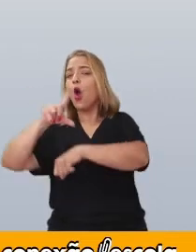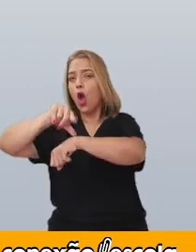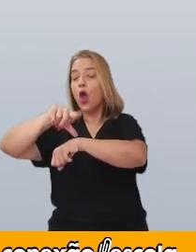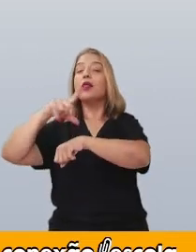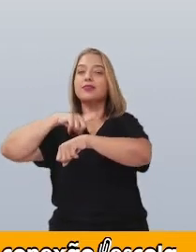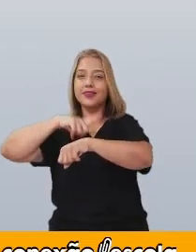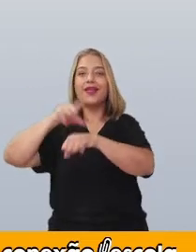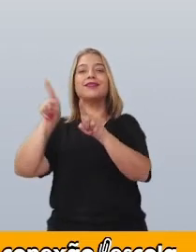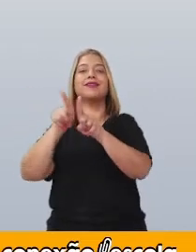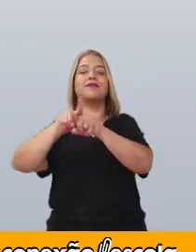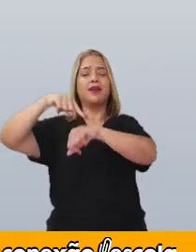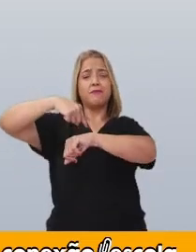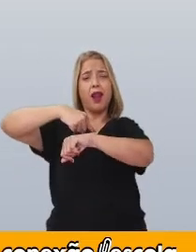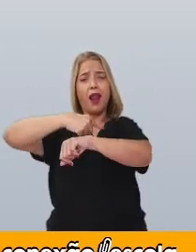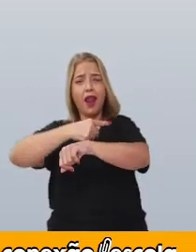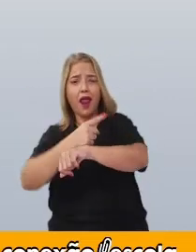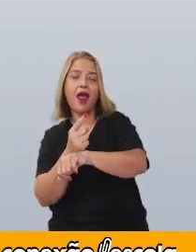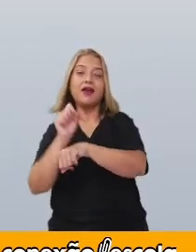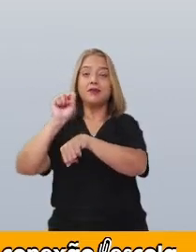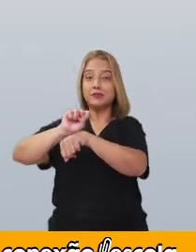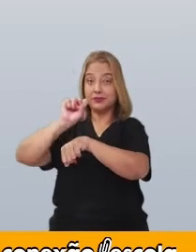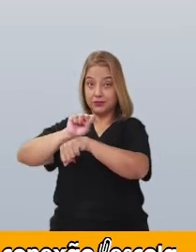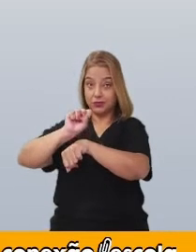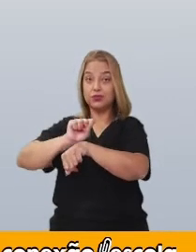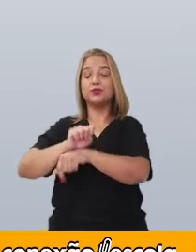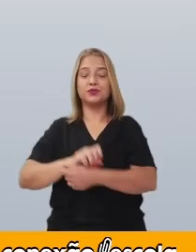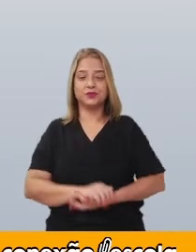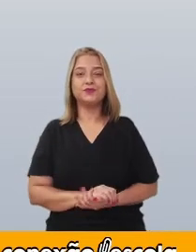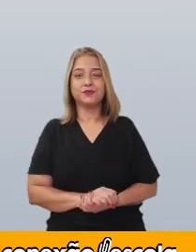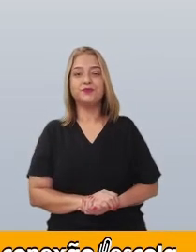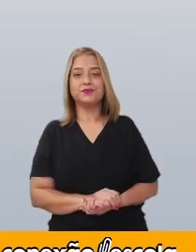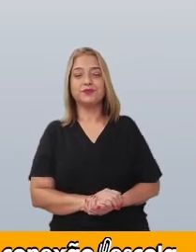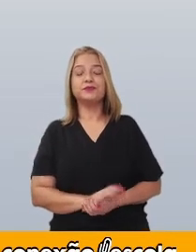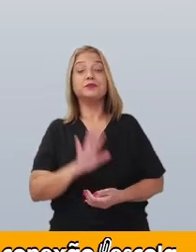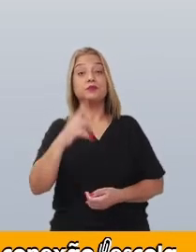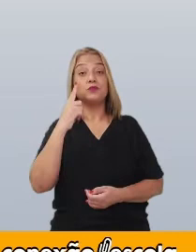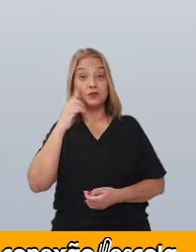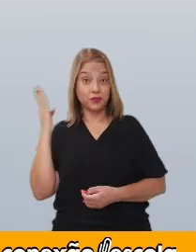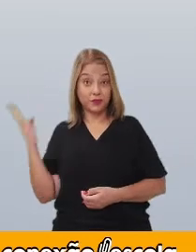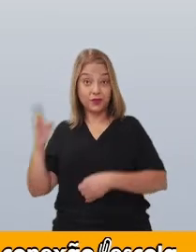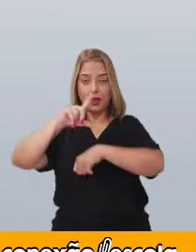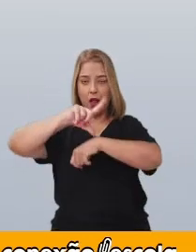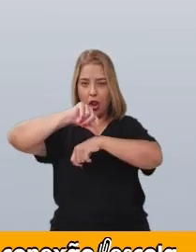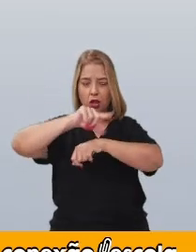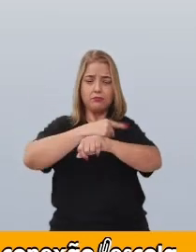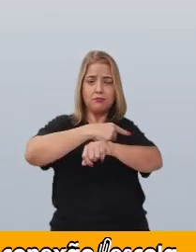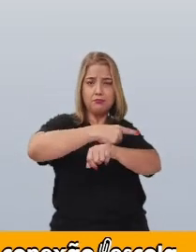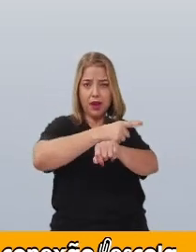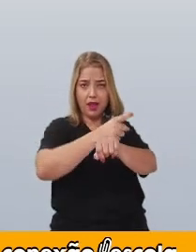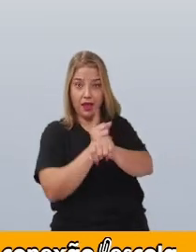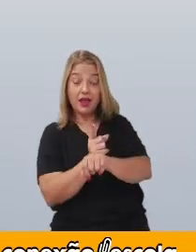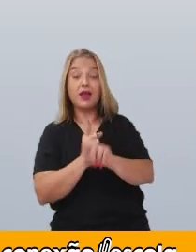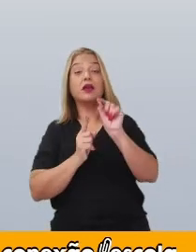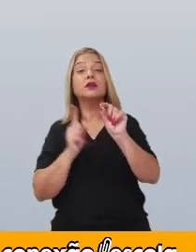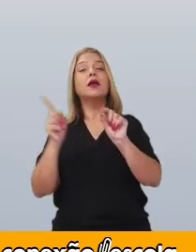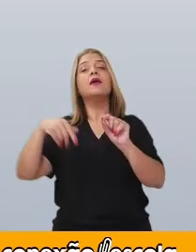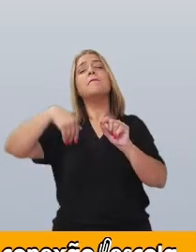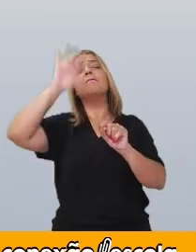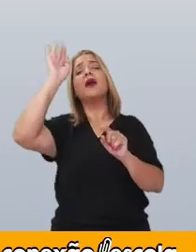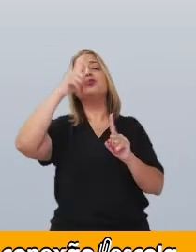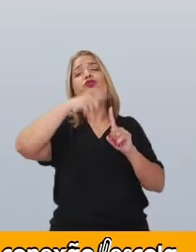também um ponteiro que marca os segundos. Os relógios analógicos fazem parte dos modelos